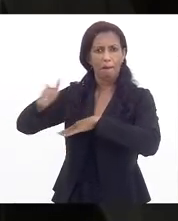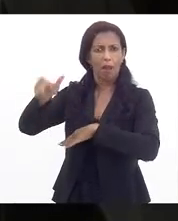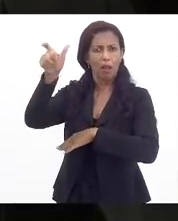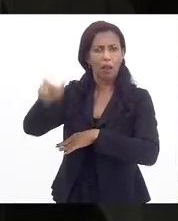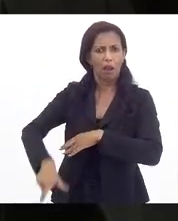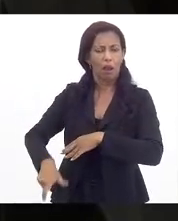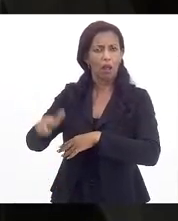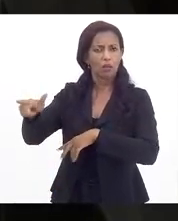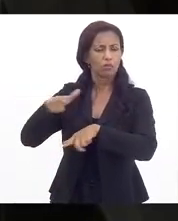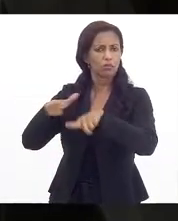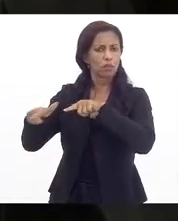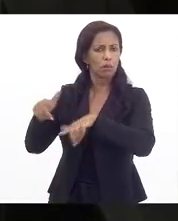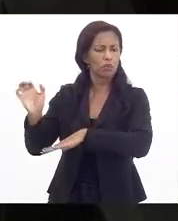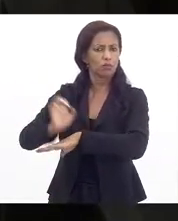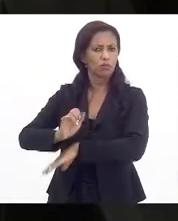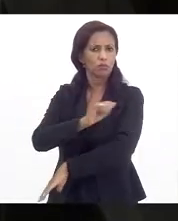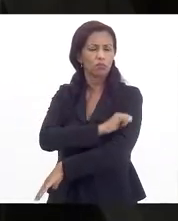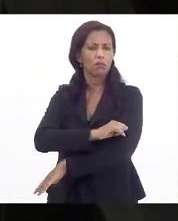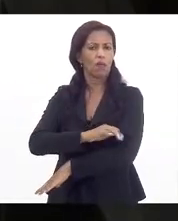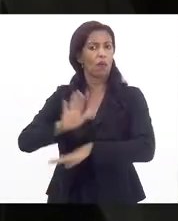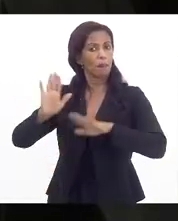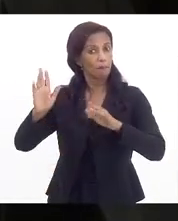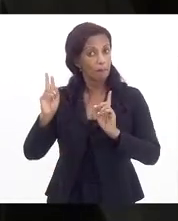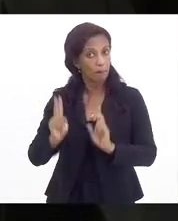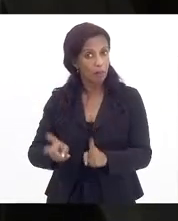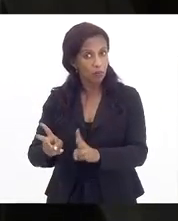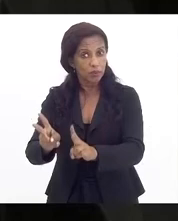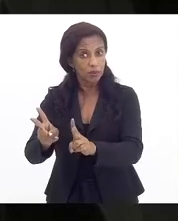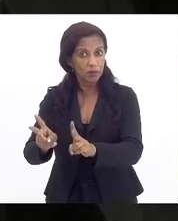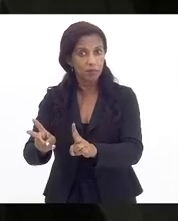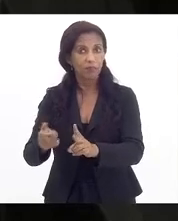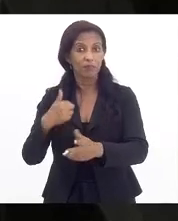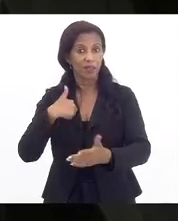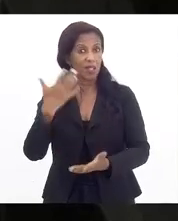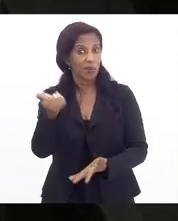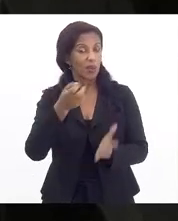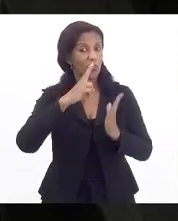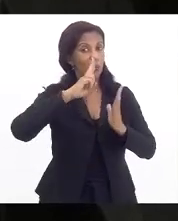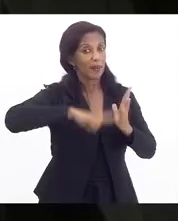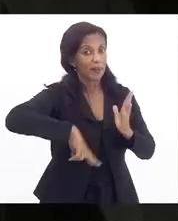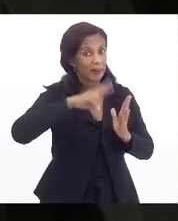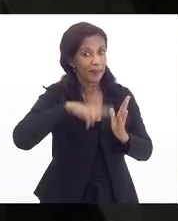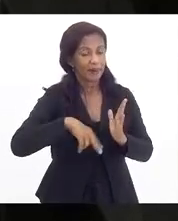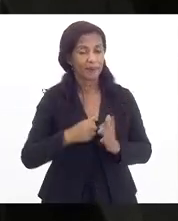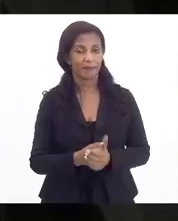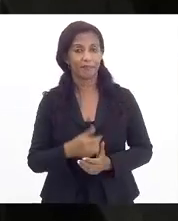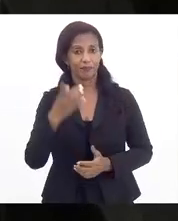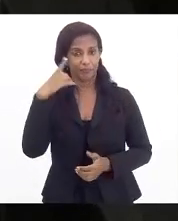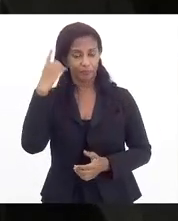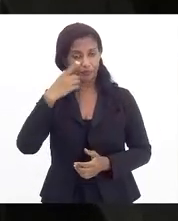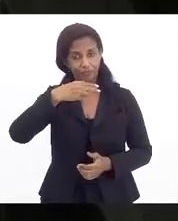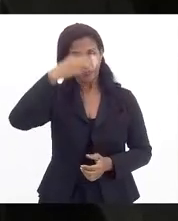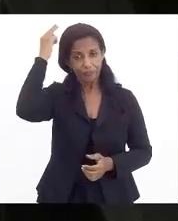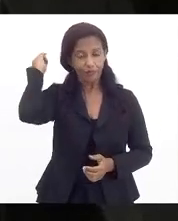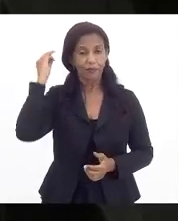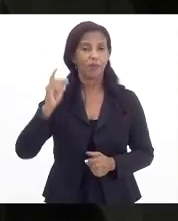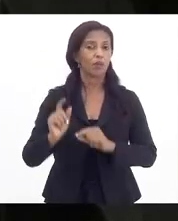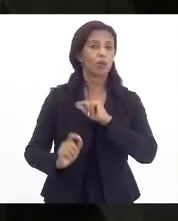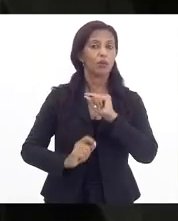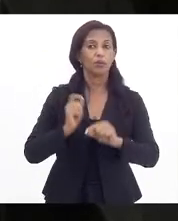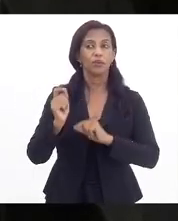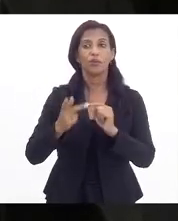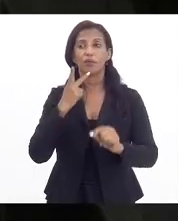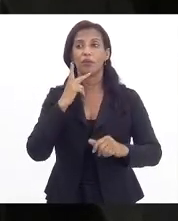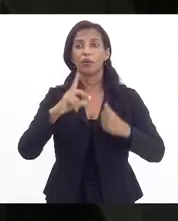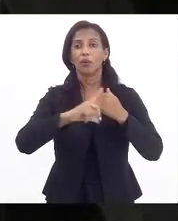o serviço público no Rio de Janeiro mas ainda assim ainda assim eu quero ler o deputado Márcio Pacheco lê o que